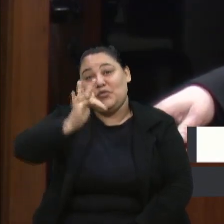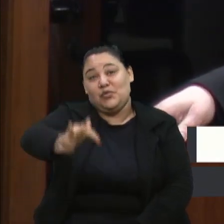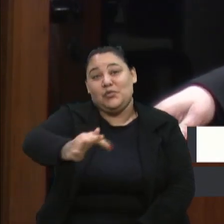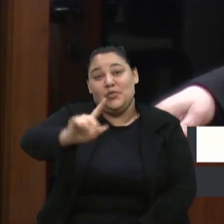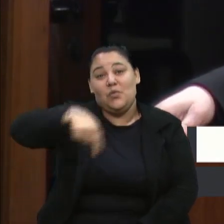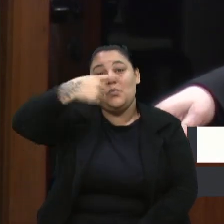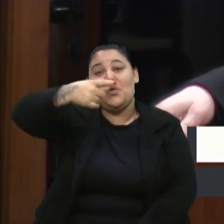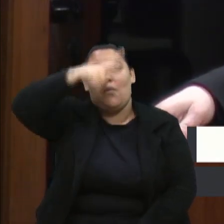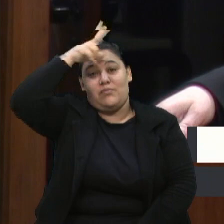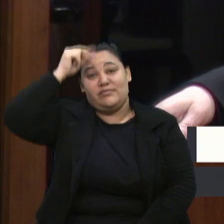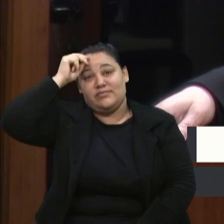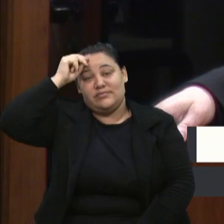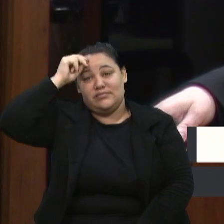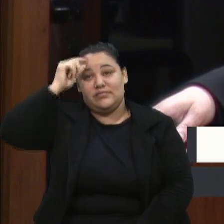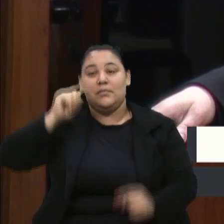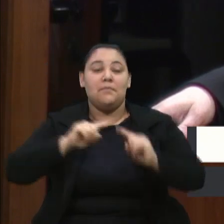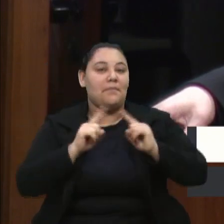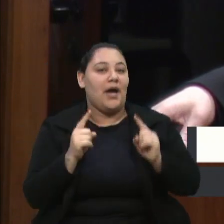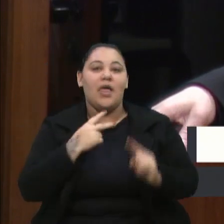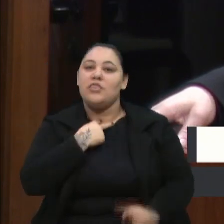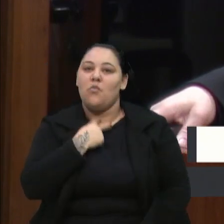podemos mais ficar 30